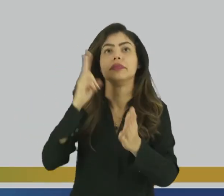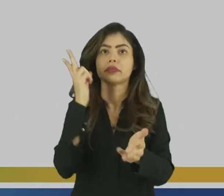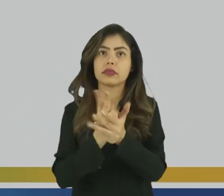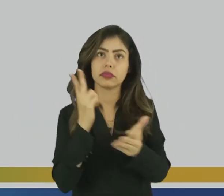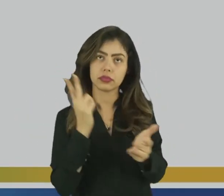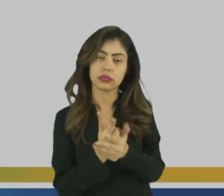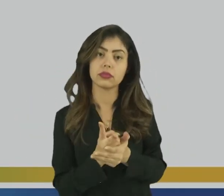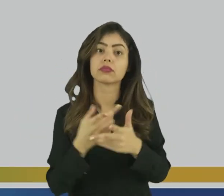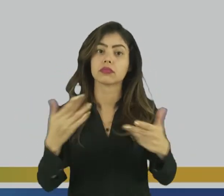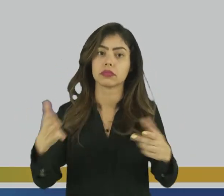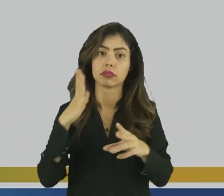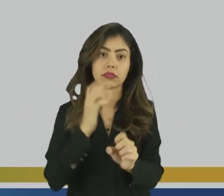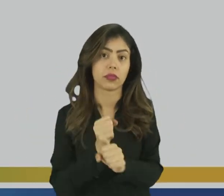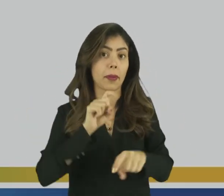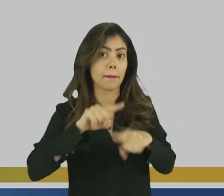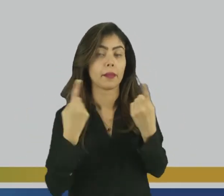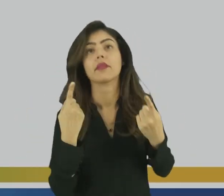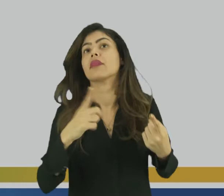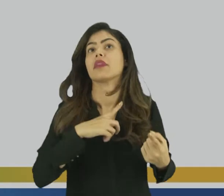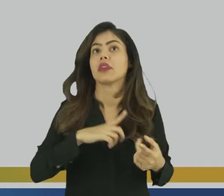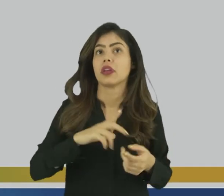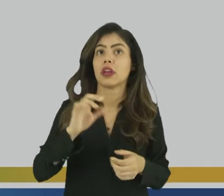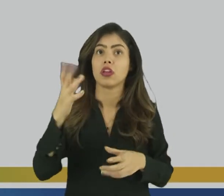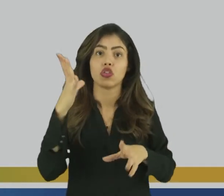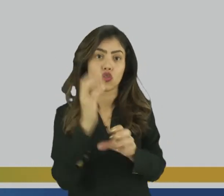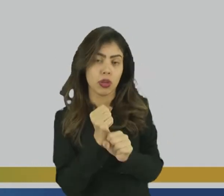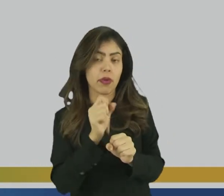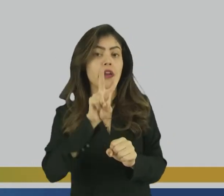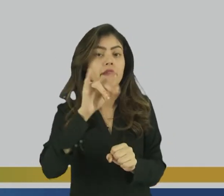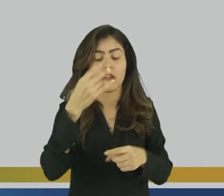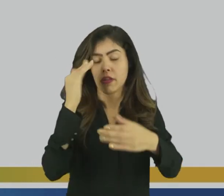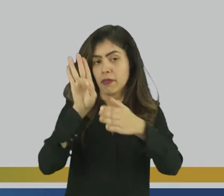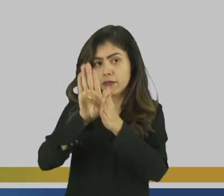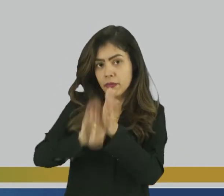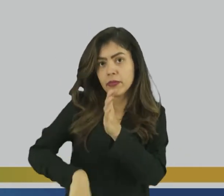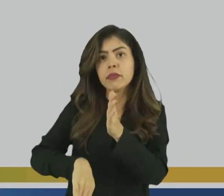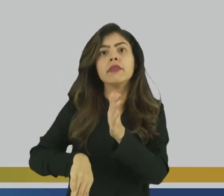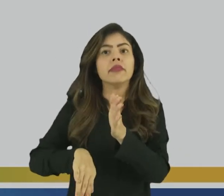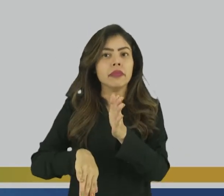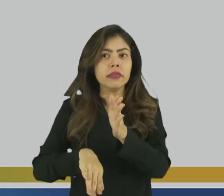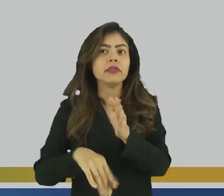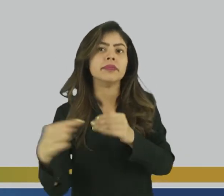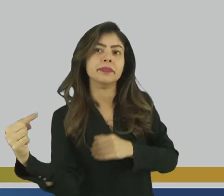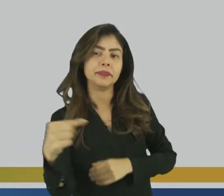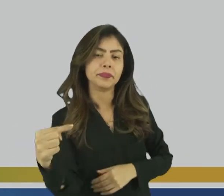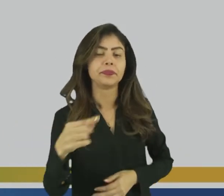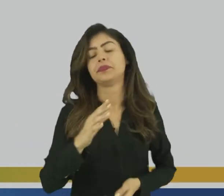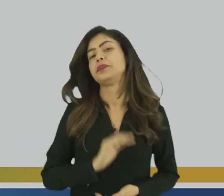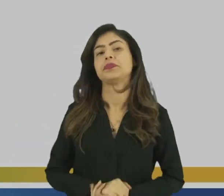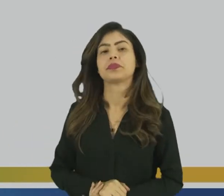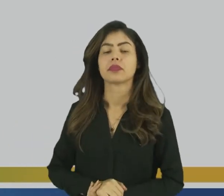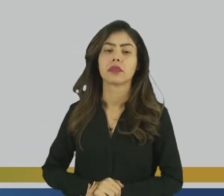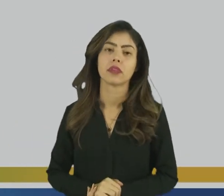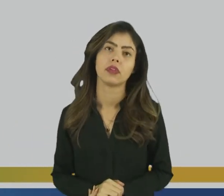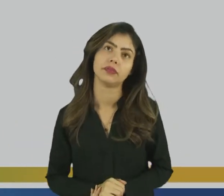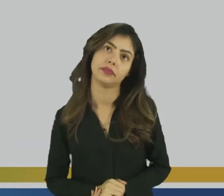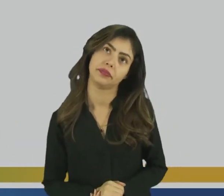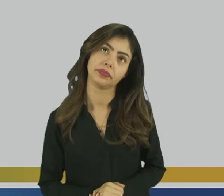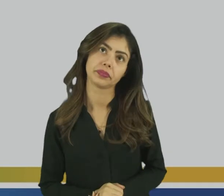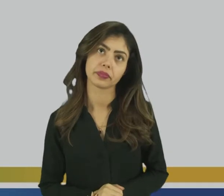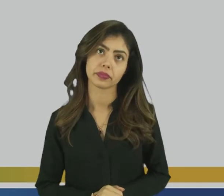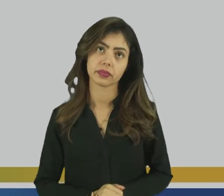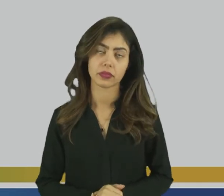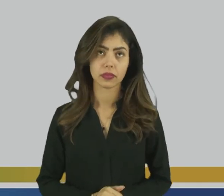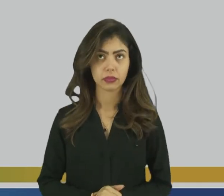mesmo método da adição, porém, ao invés de somar os numeradores, nós vamos fazer o quê? Subtrair. Subtração, subtrair, menos,